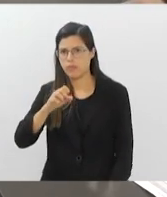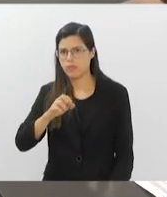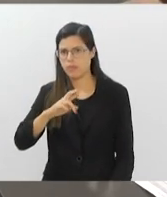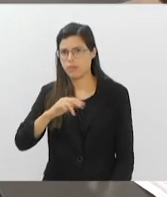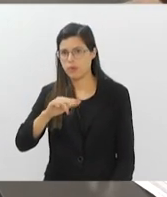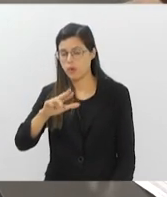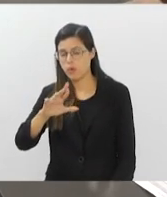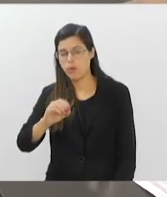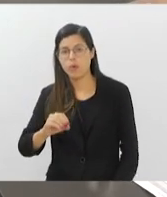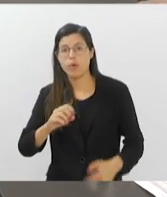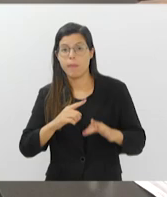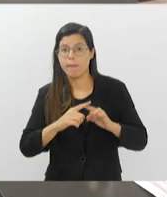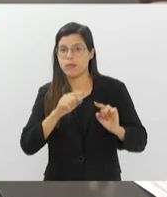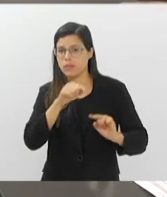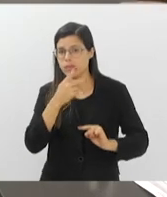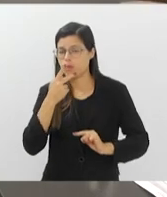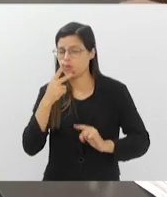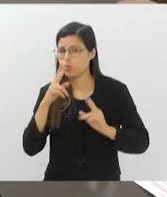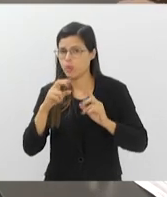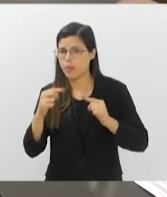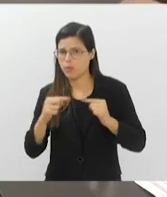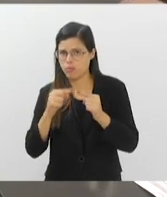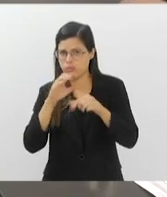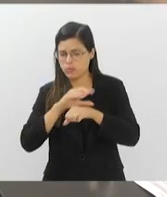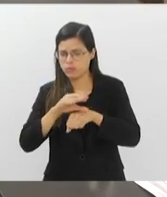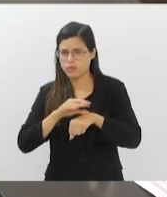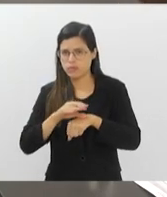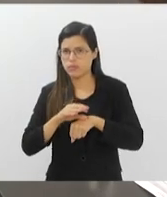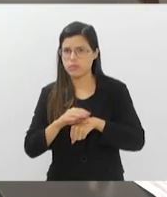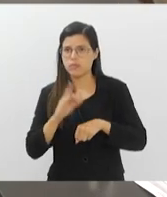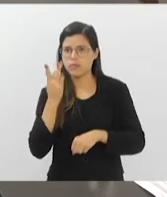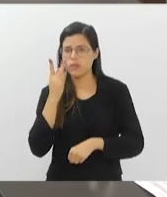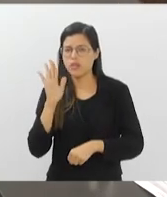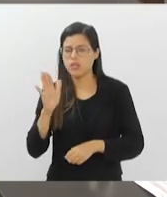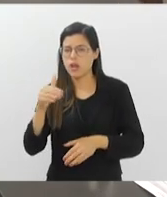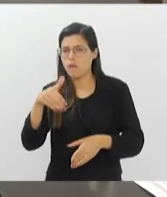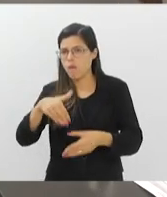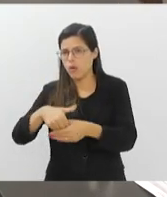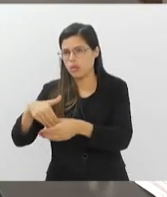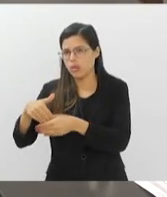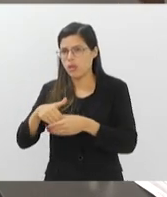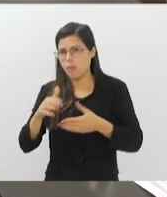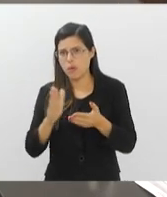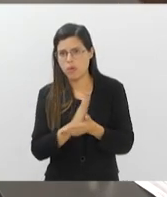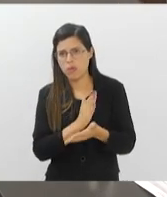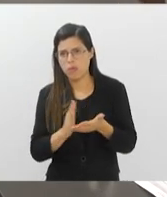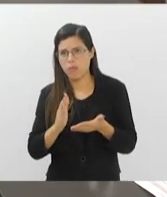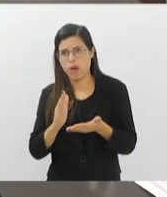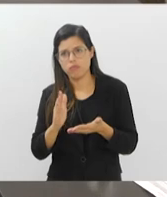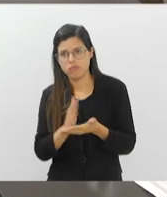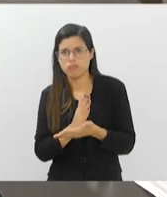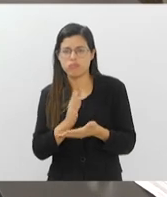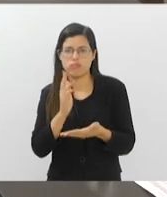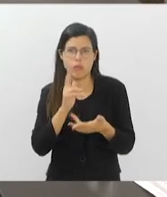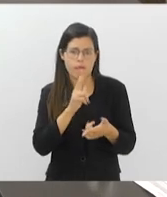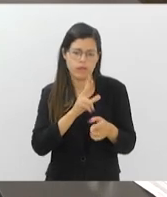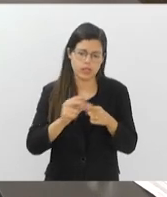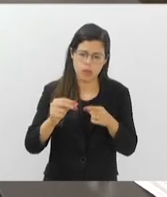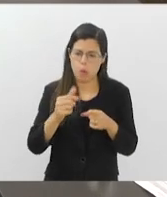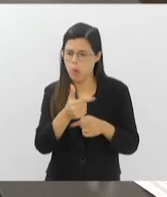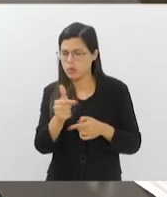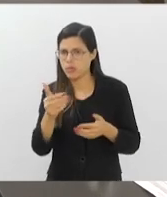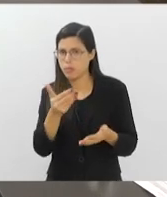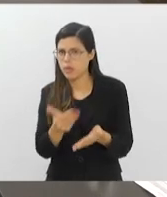constitucionalidade. Eu acho o seguinte, deputado Luiz Paulo, nós já votamos aqui, algumas ganhamos, outras perdemos, sobre a merenda escolar,